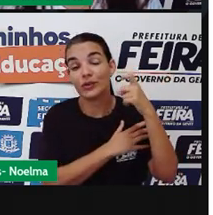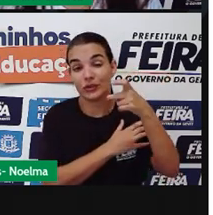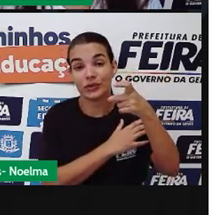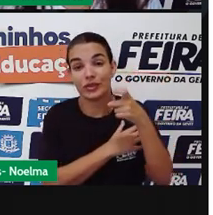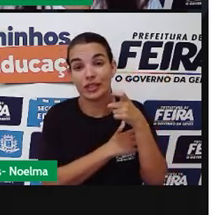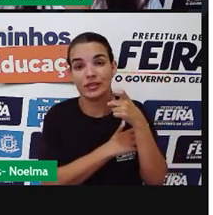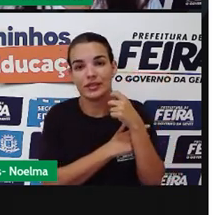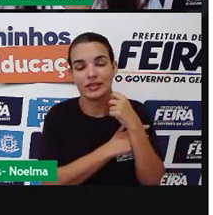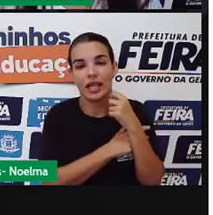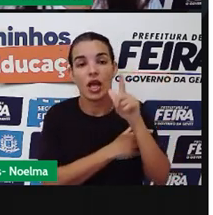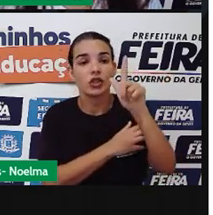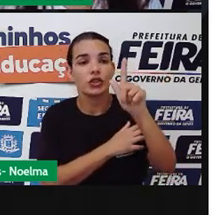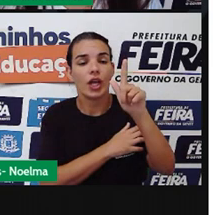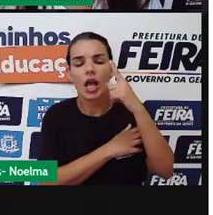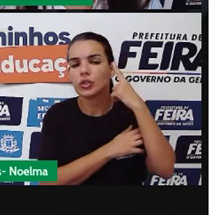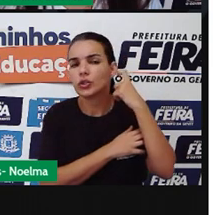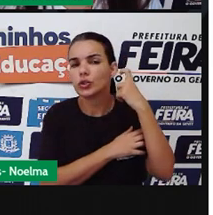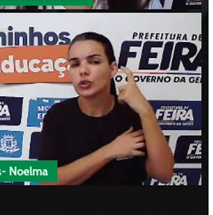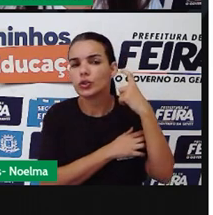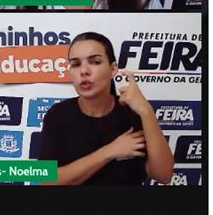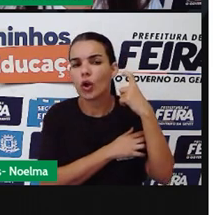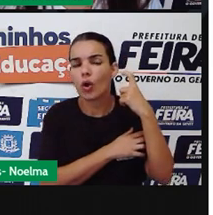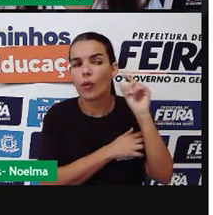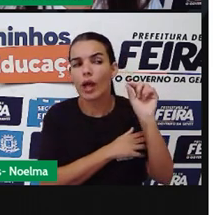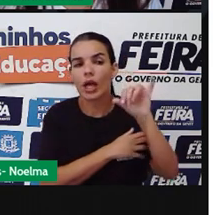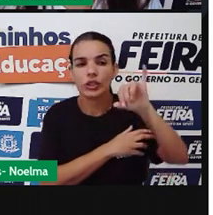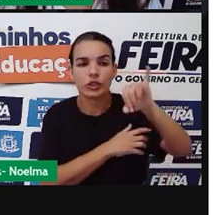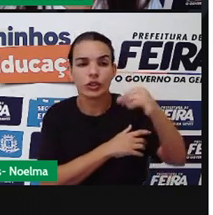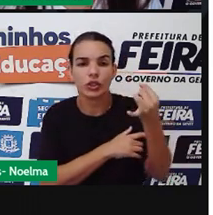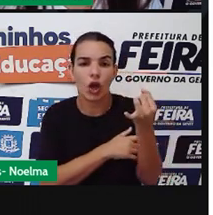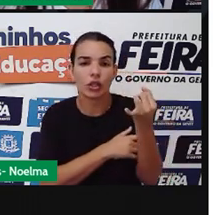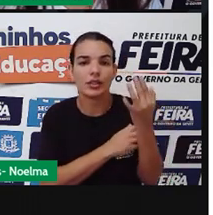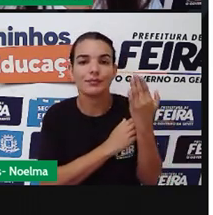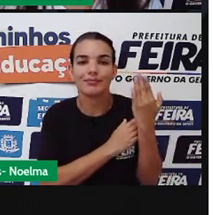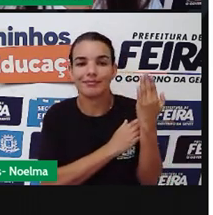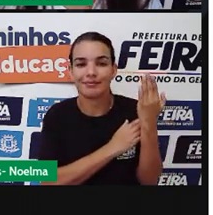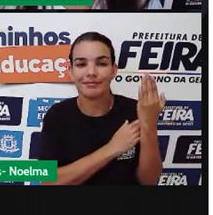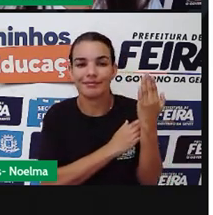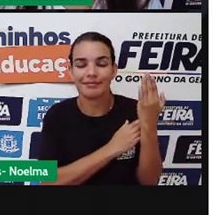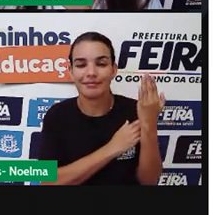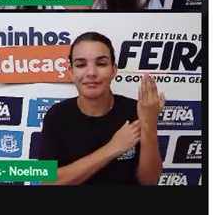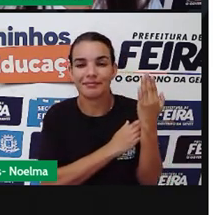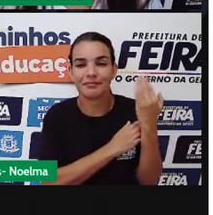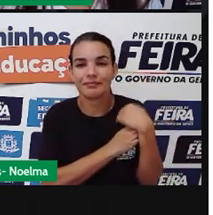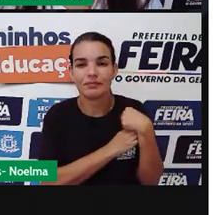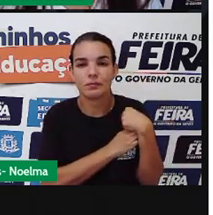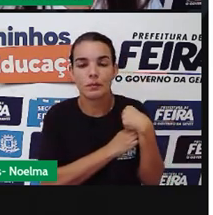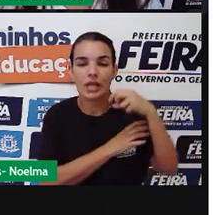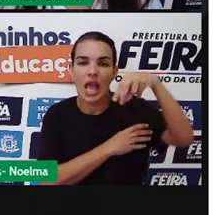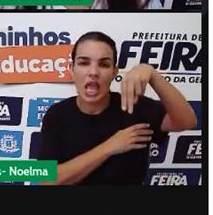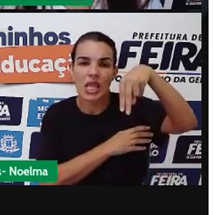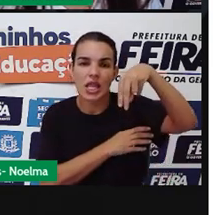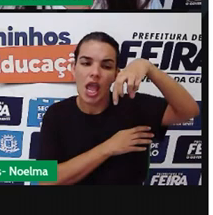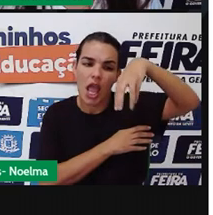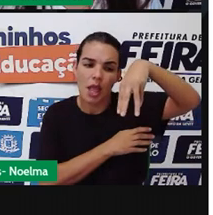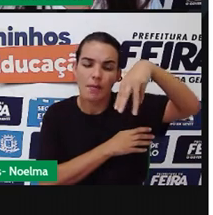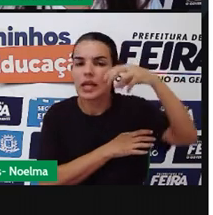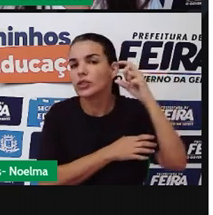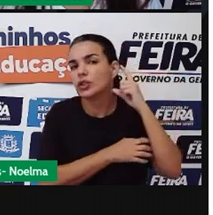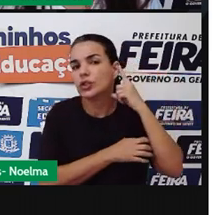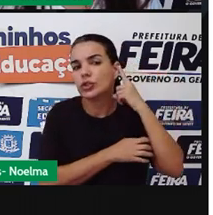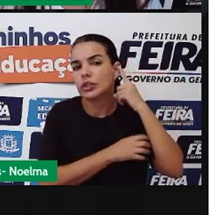com som de J. Agenda. Olha o G aí com som de J. N e M